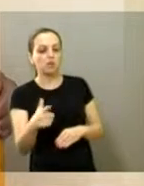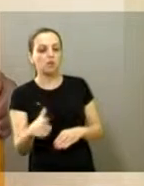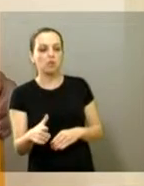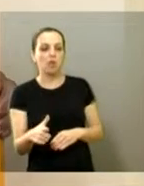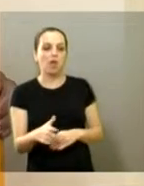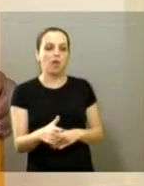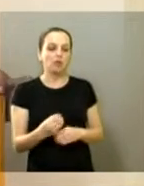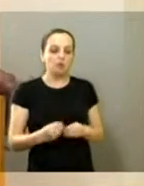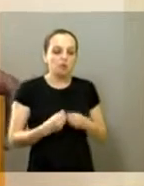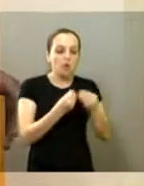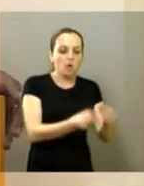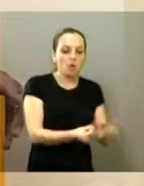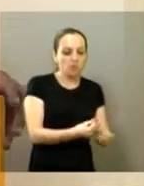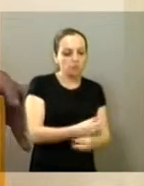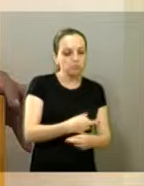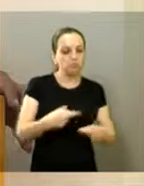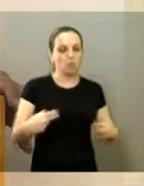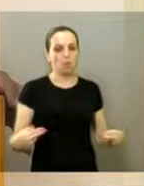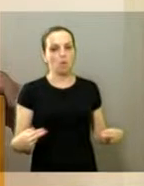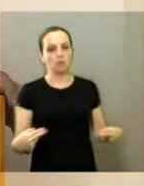sanitário, colchão,